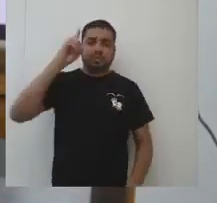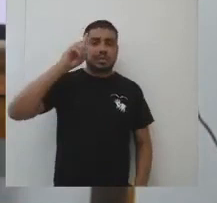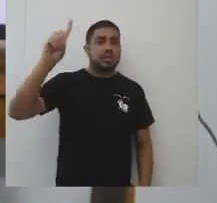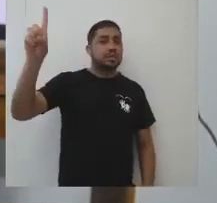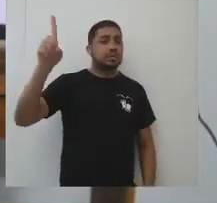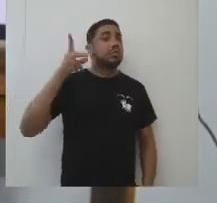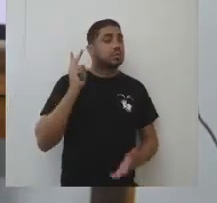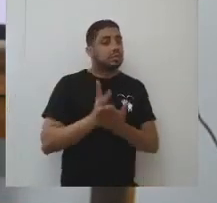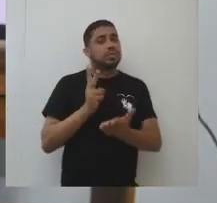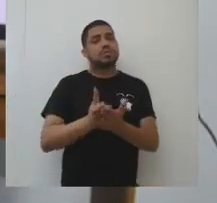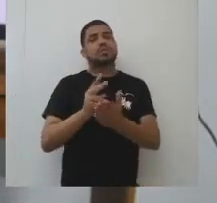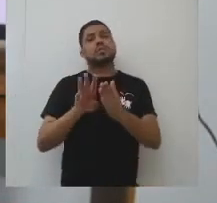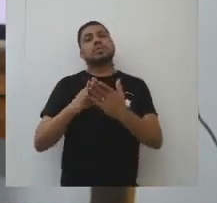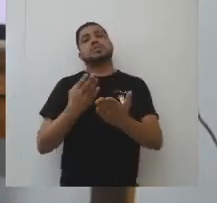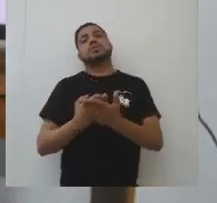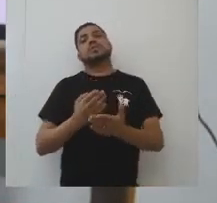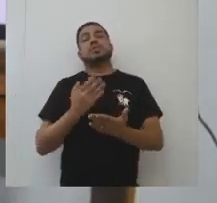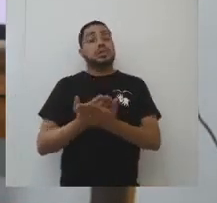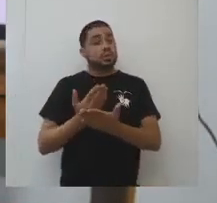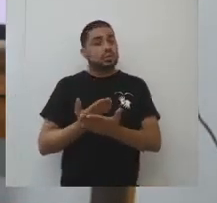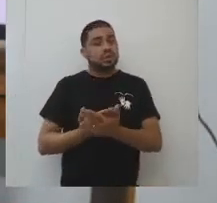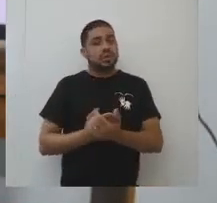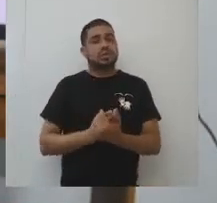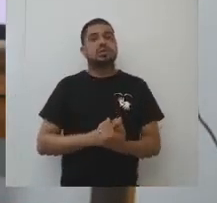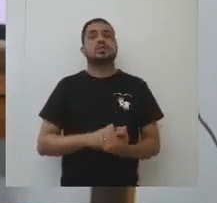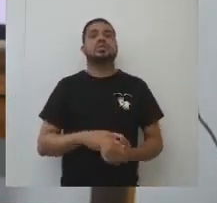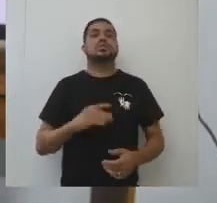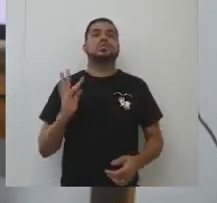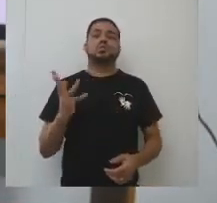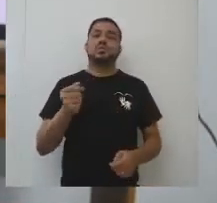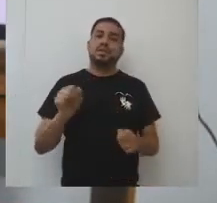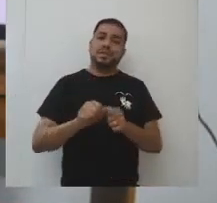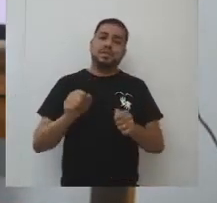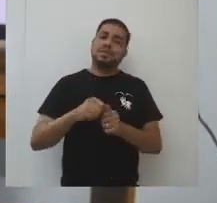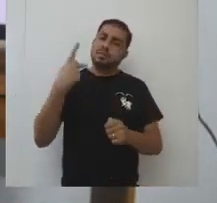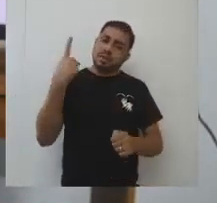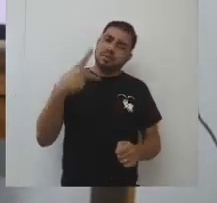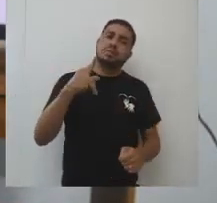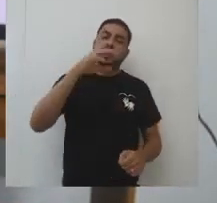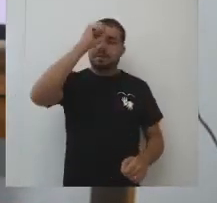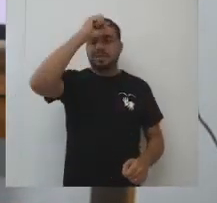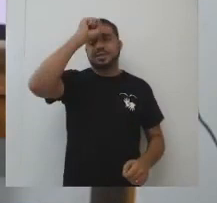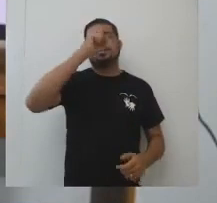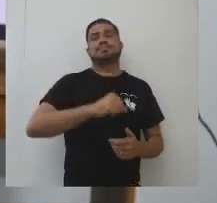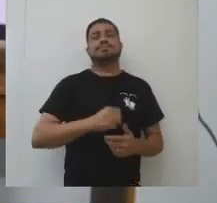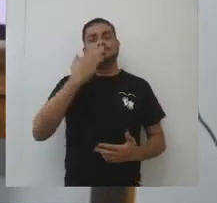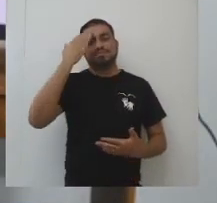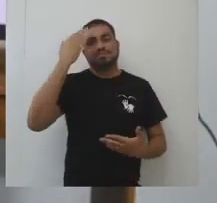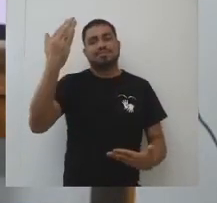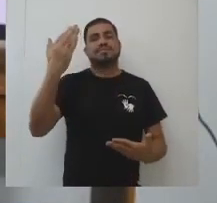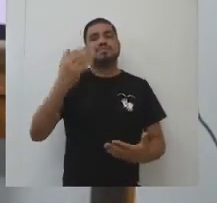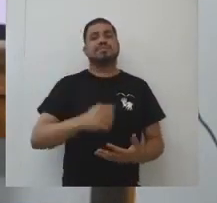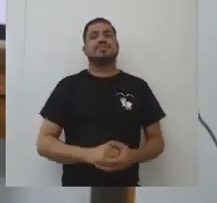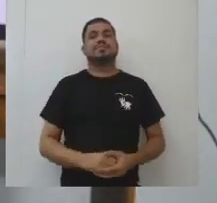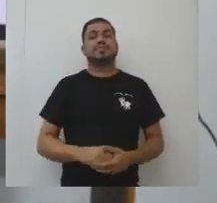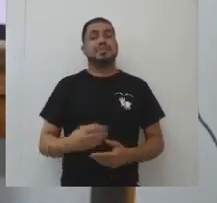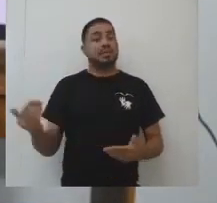continue estudando, seja determinado. Tudo é feito para a tua o quê? A aprendizagem. Muito obrigado